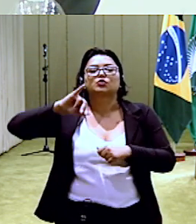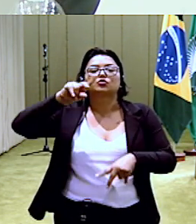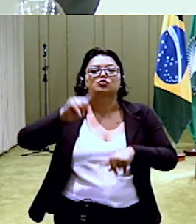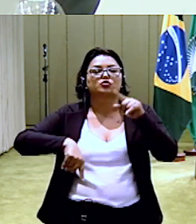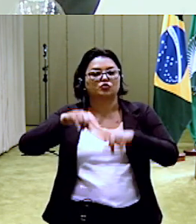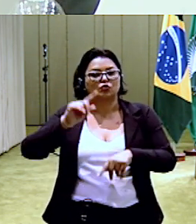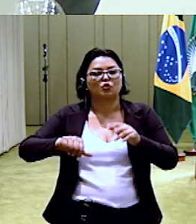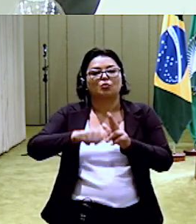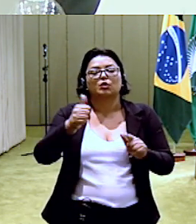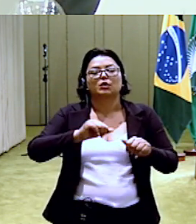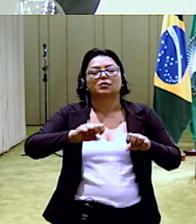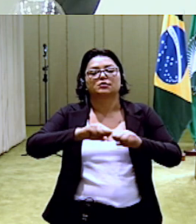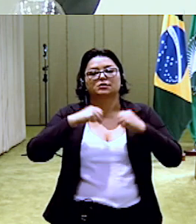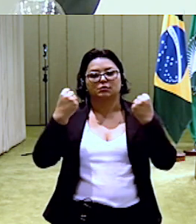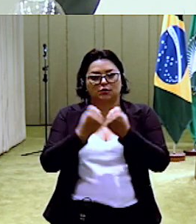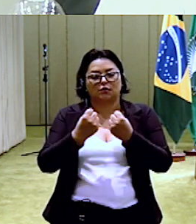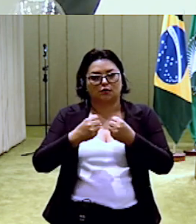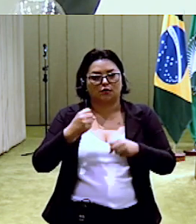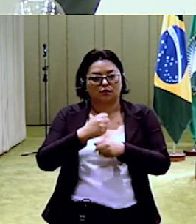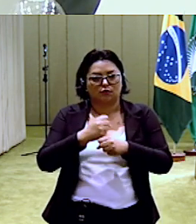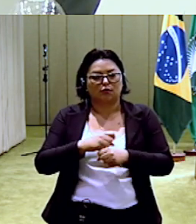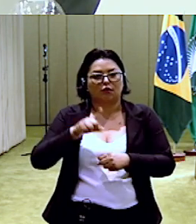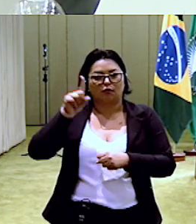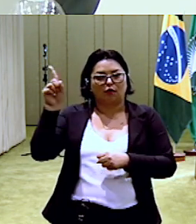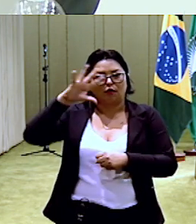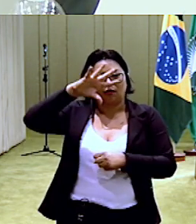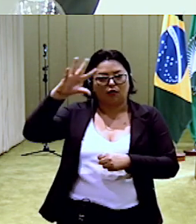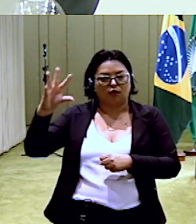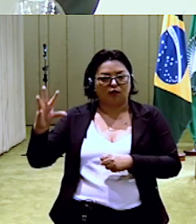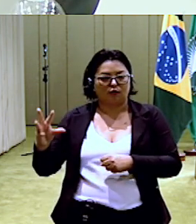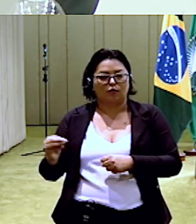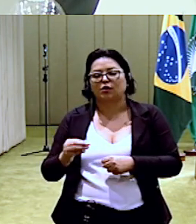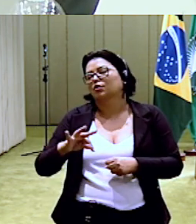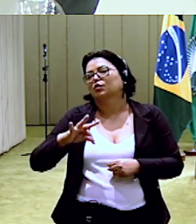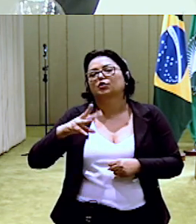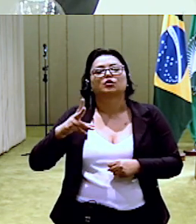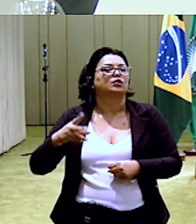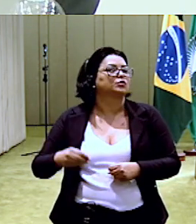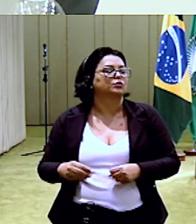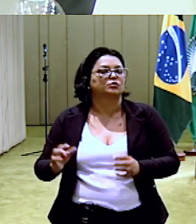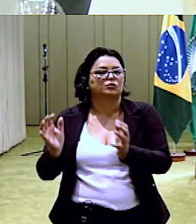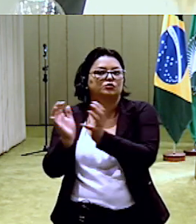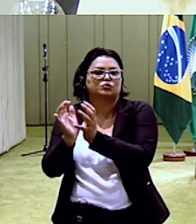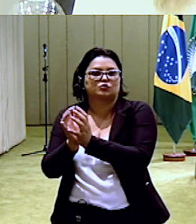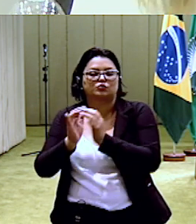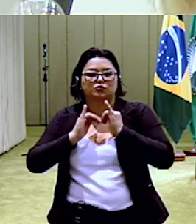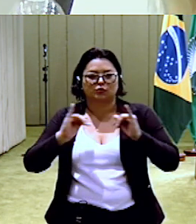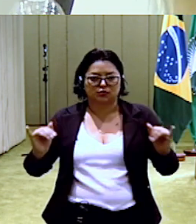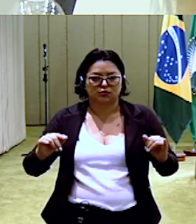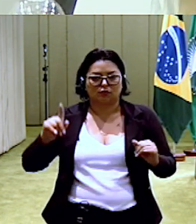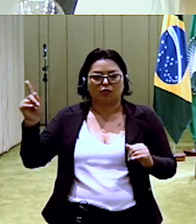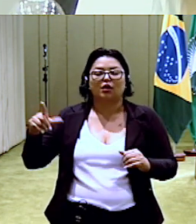o primeiro seminário do ano vai ser na África, para todos os secões nos países africanos. Nós temos